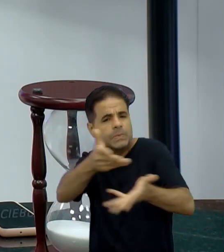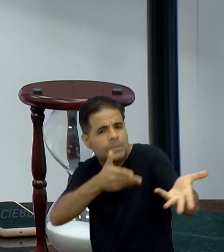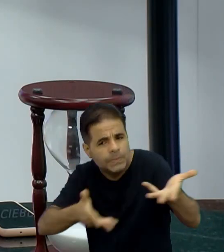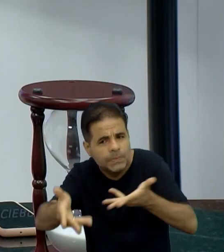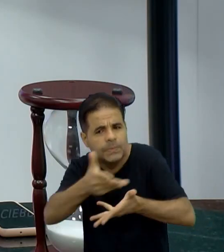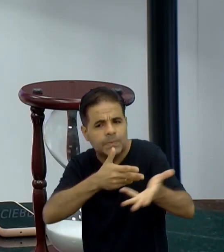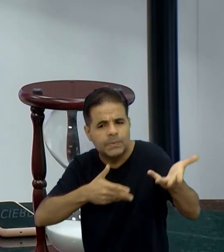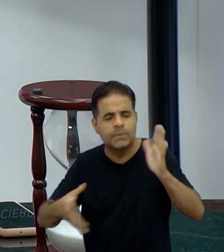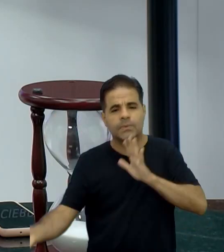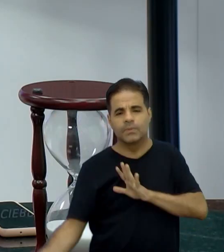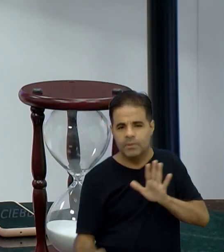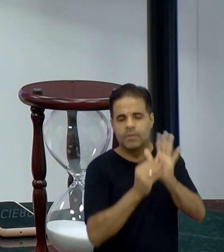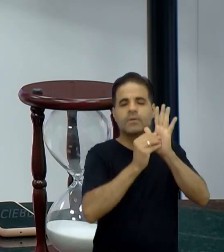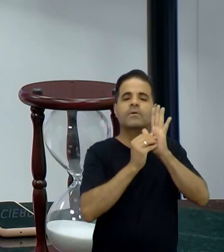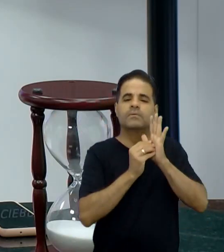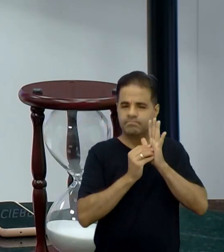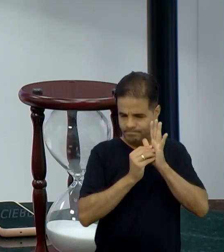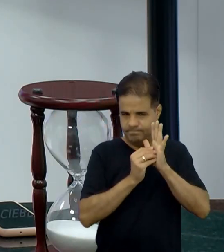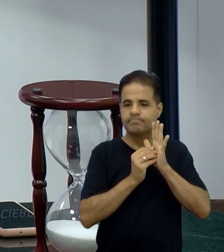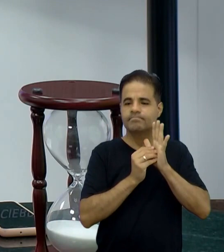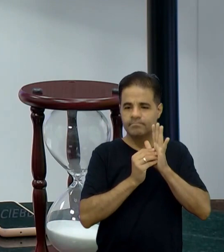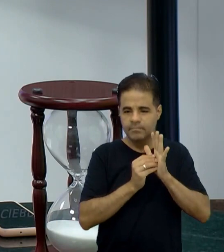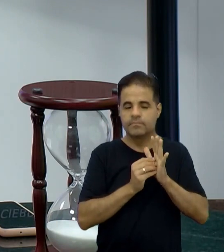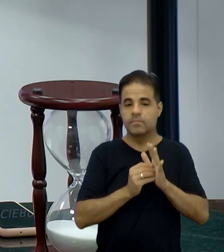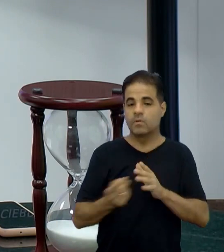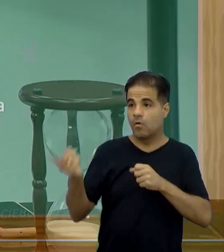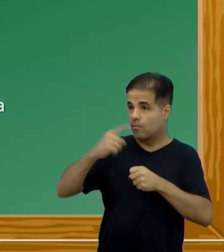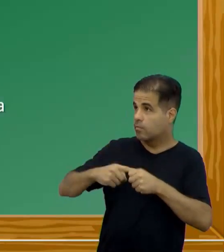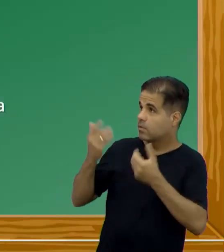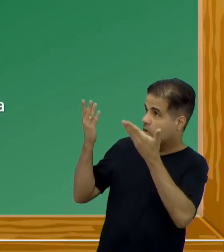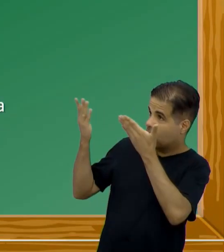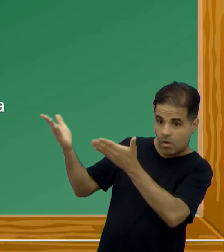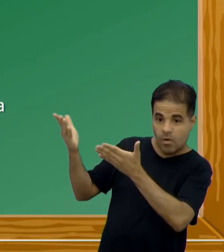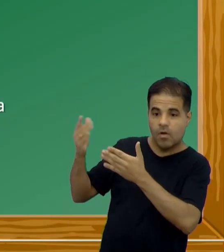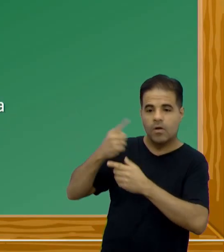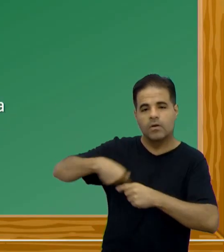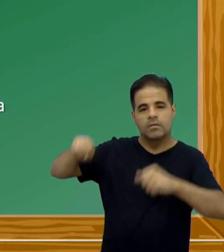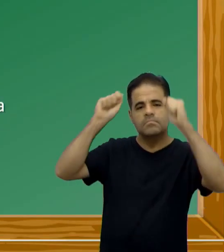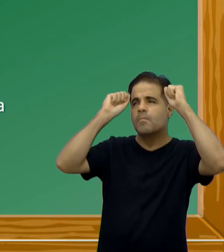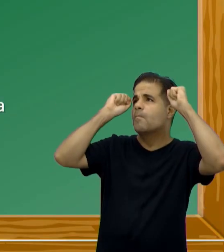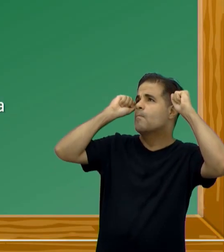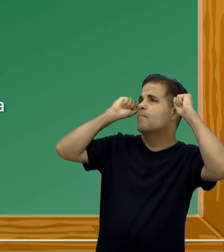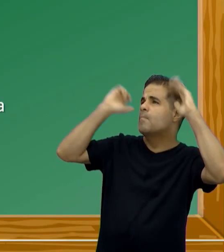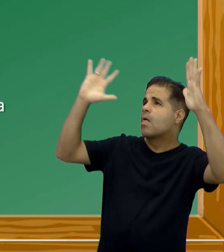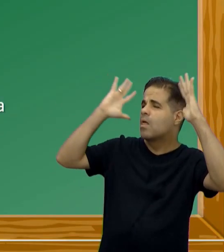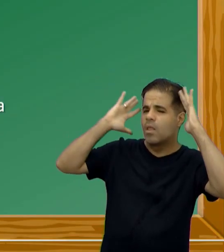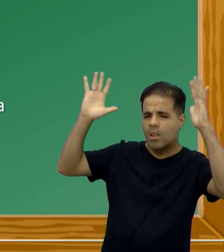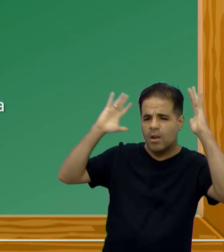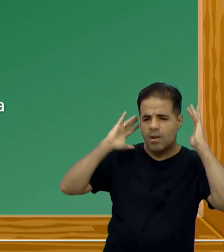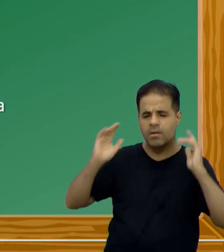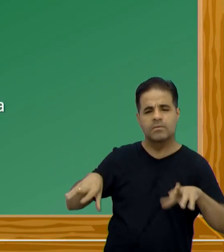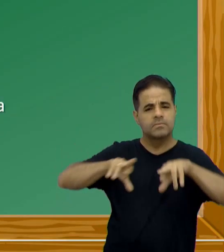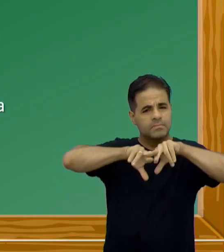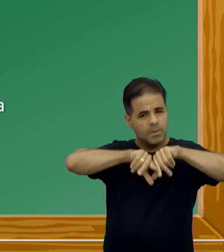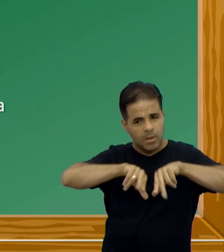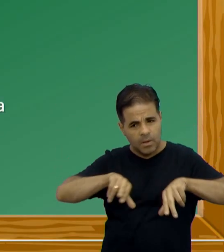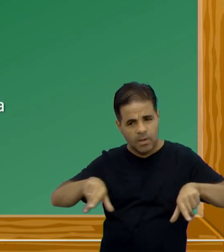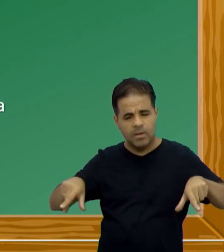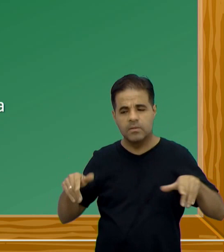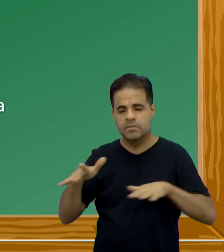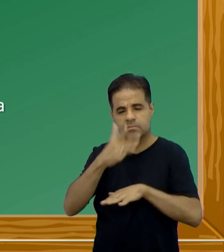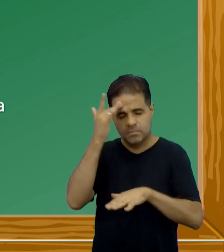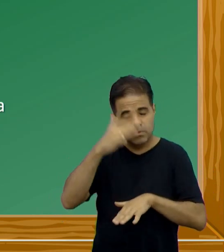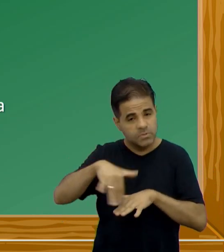solução para este problema que venha de vocês. Aí voltando para a tela, olha lá o que a gente pensou. Diversidade de pessoas nas áreas